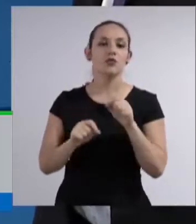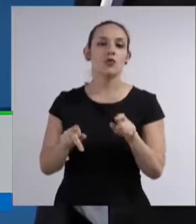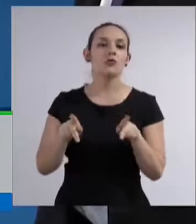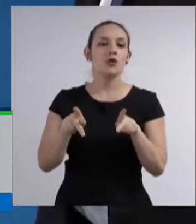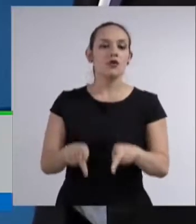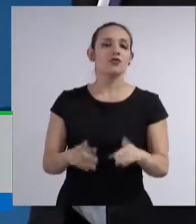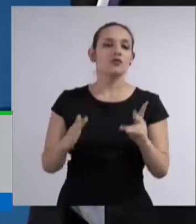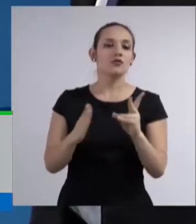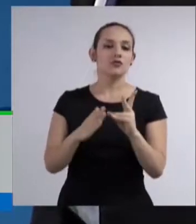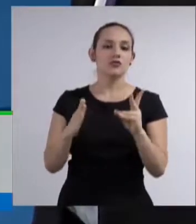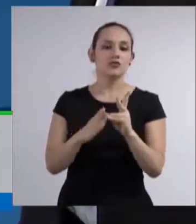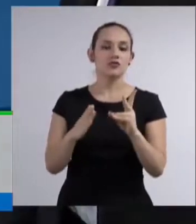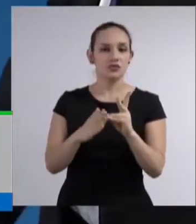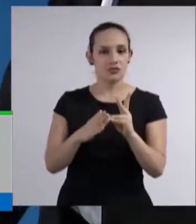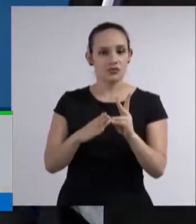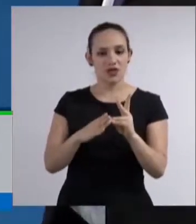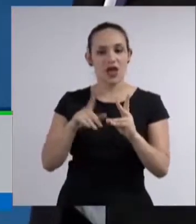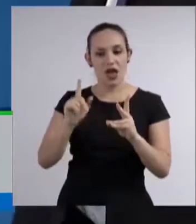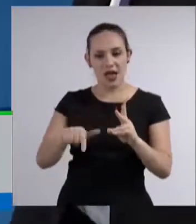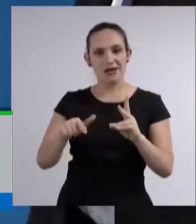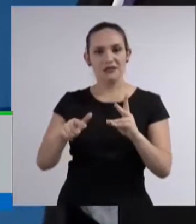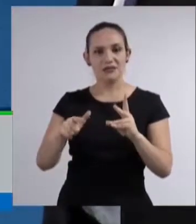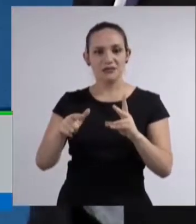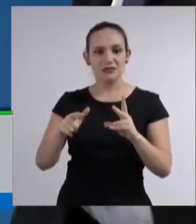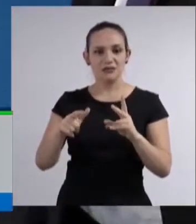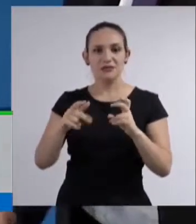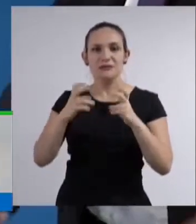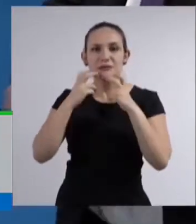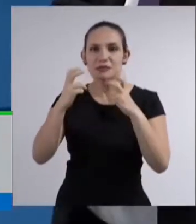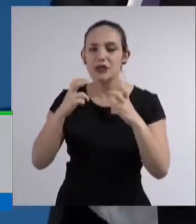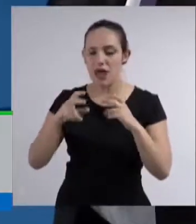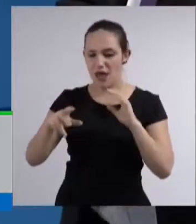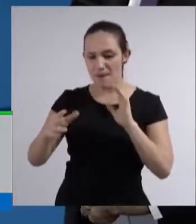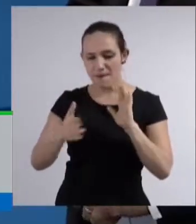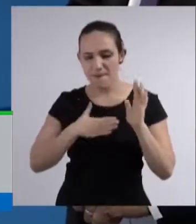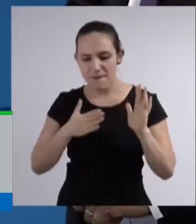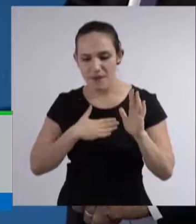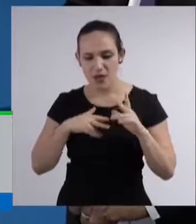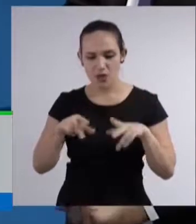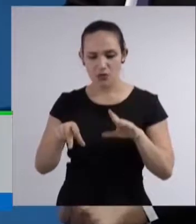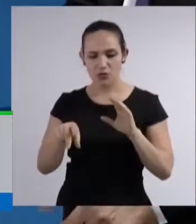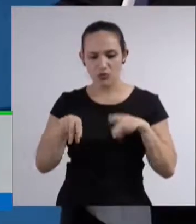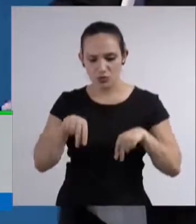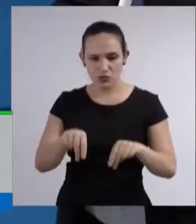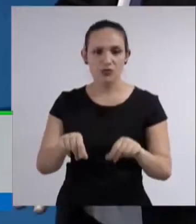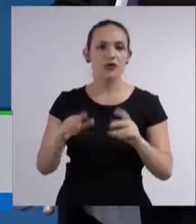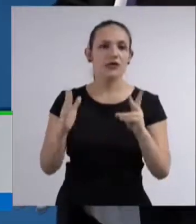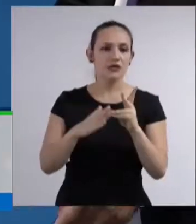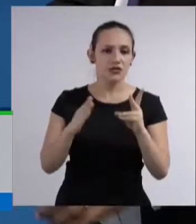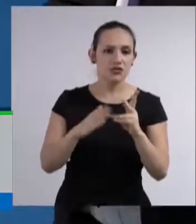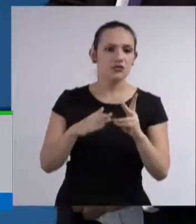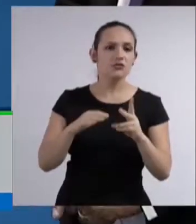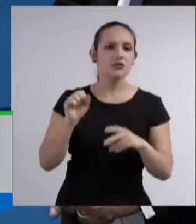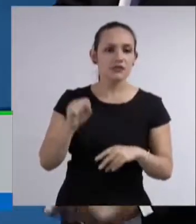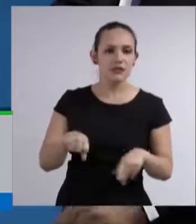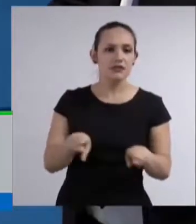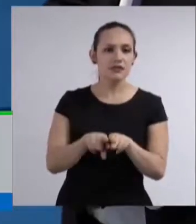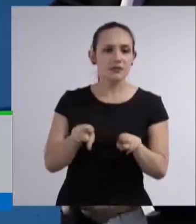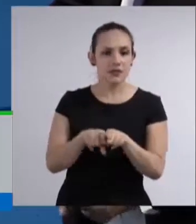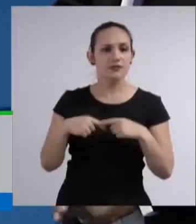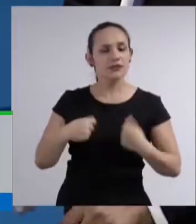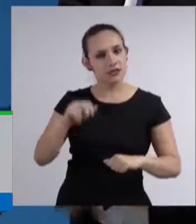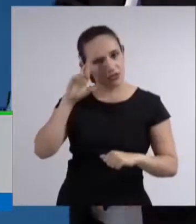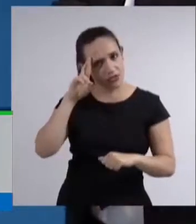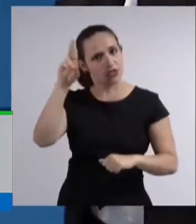causa que para mim não é nem dele, porque ele nem é dono dessas terras. Acho errado. Índio também tinha que ser